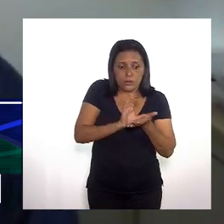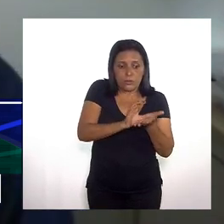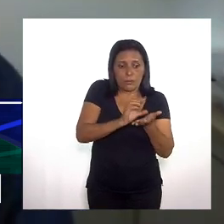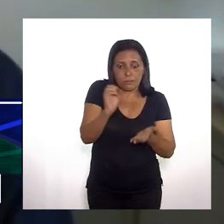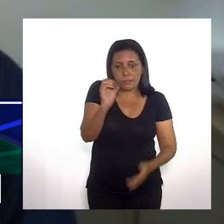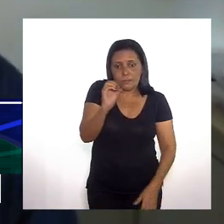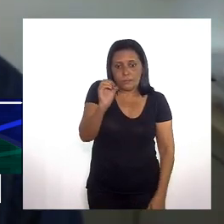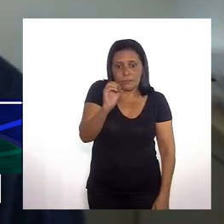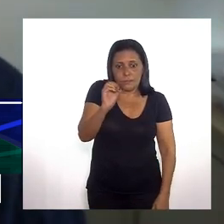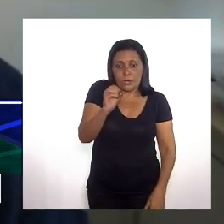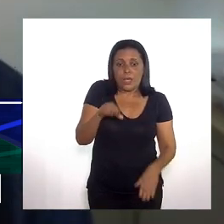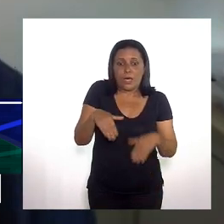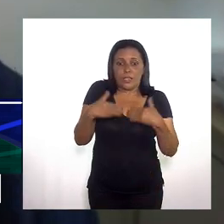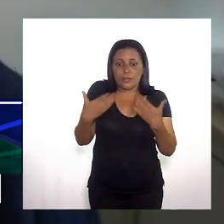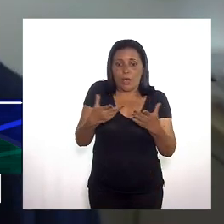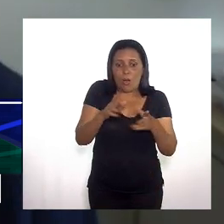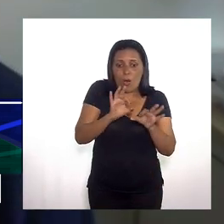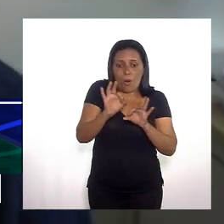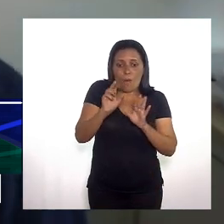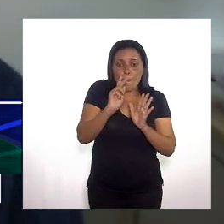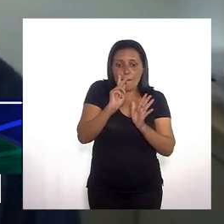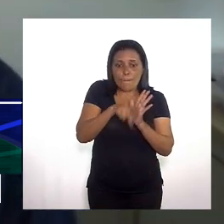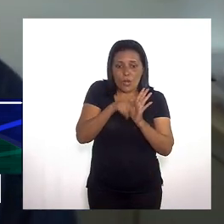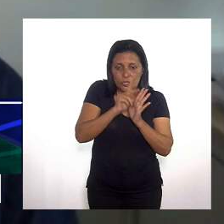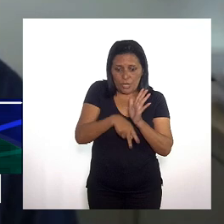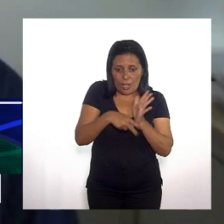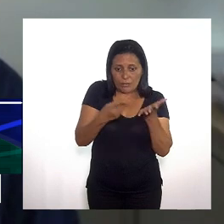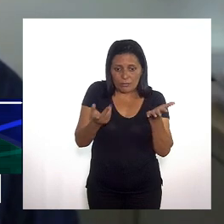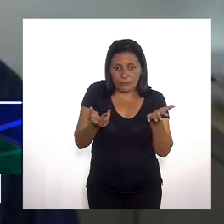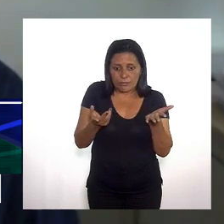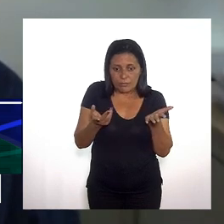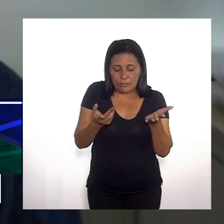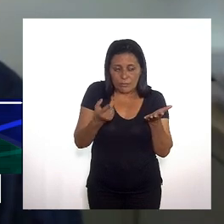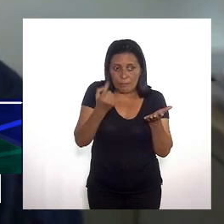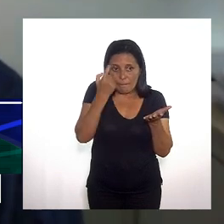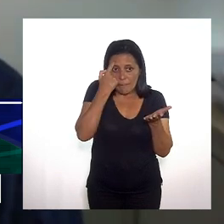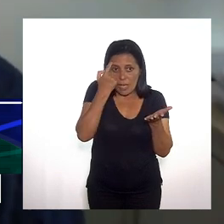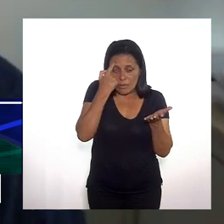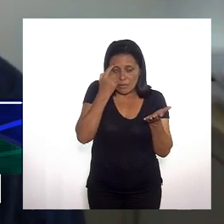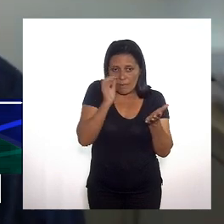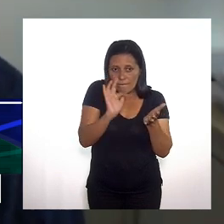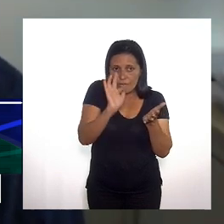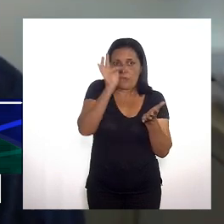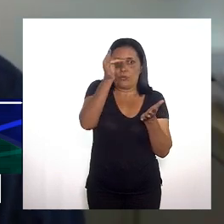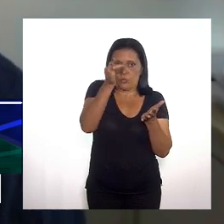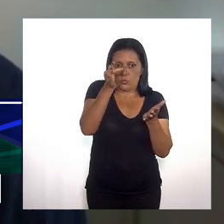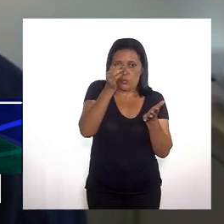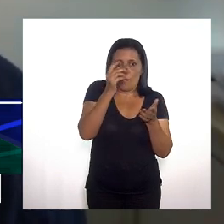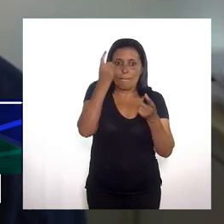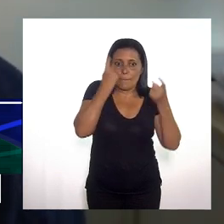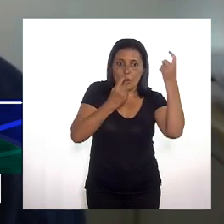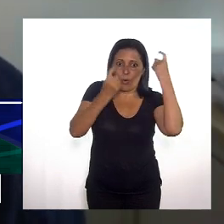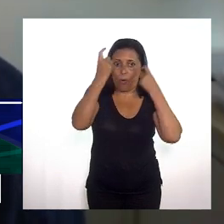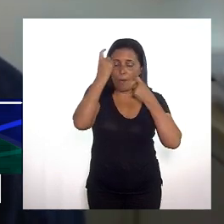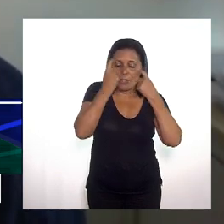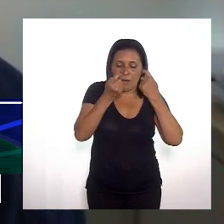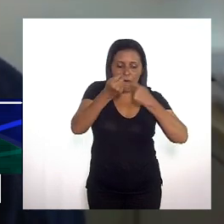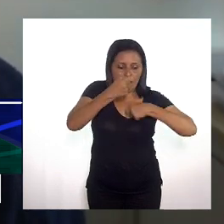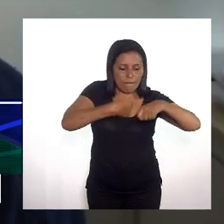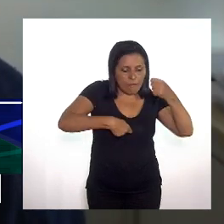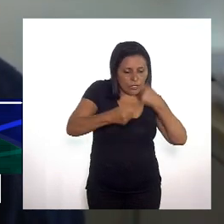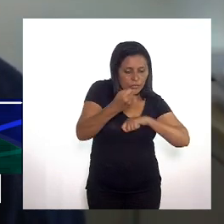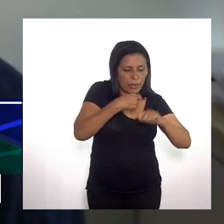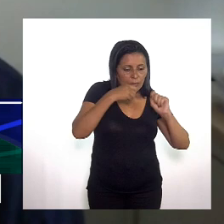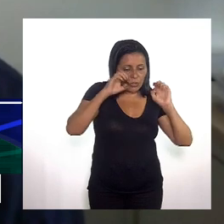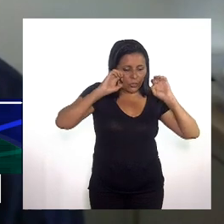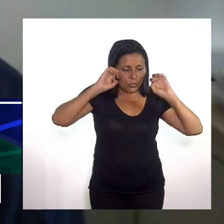Então, o seu projeto guarda a preocupação de ter investimentos